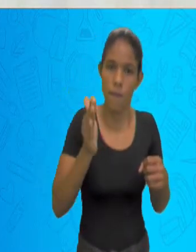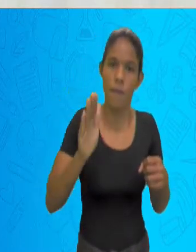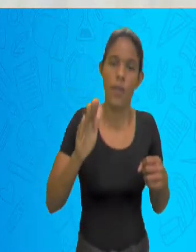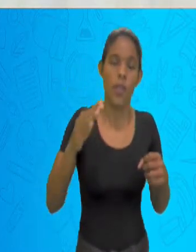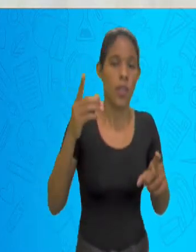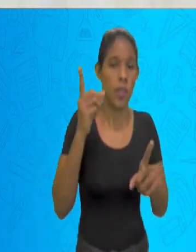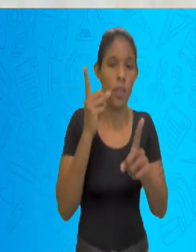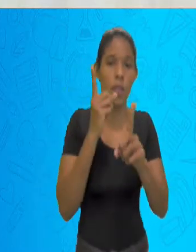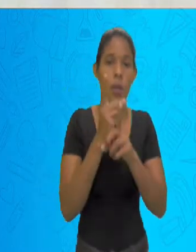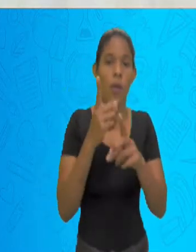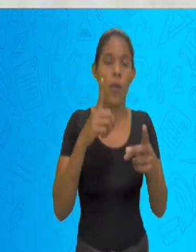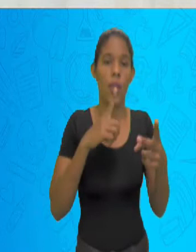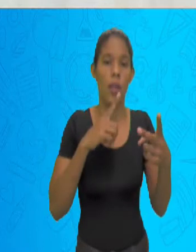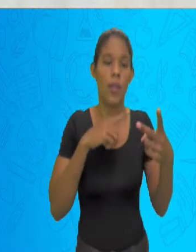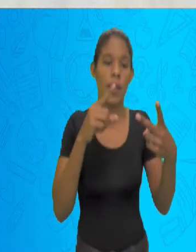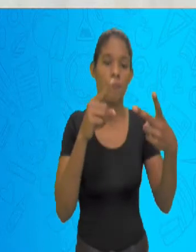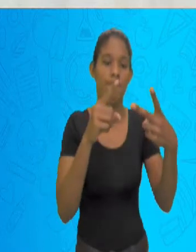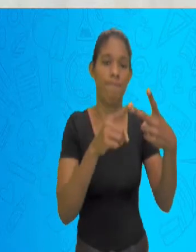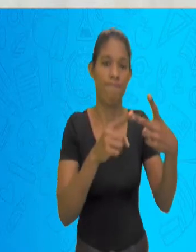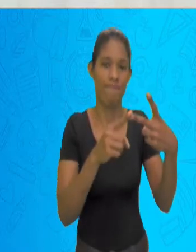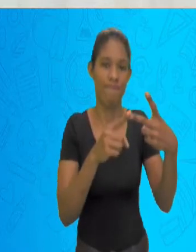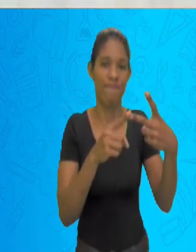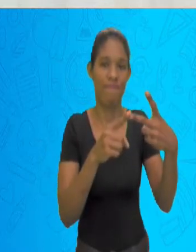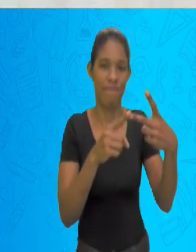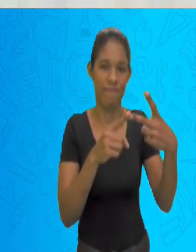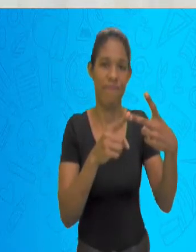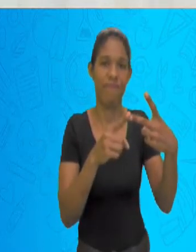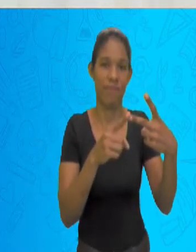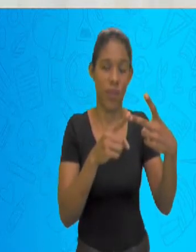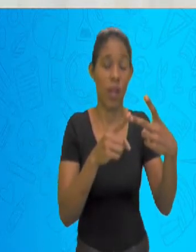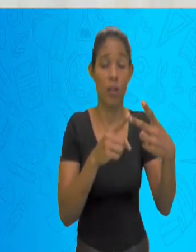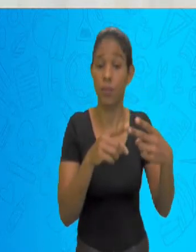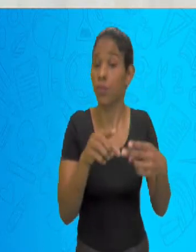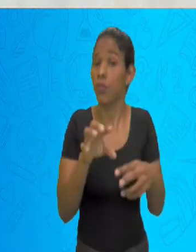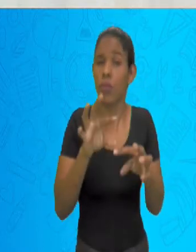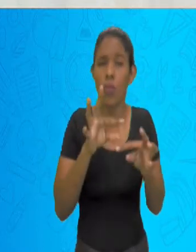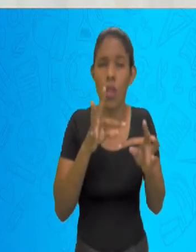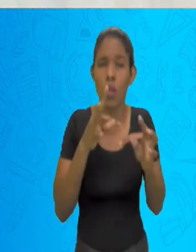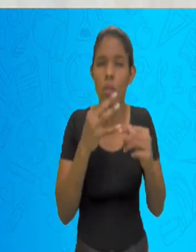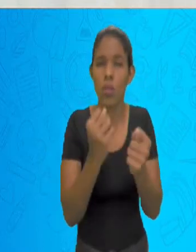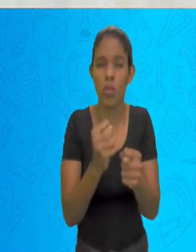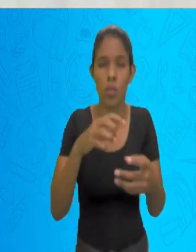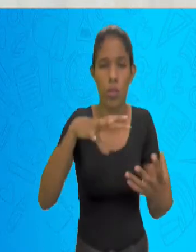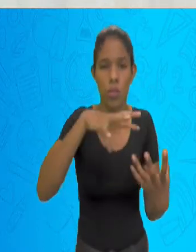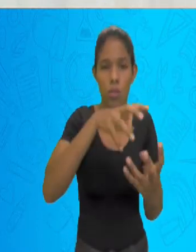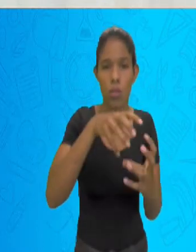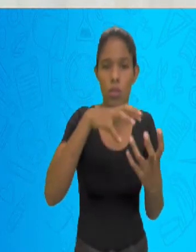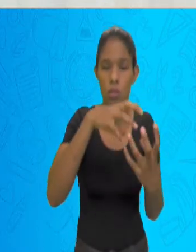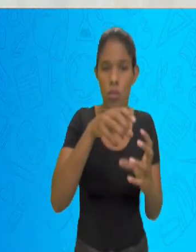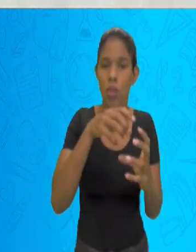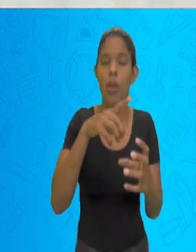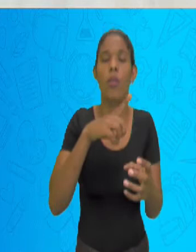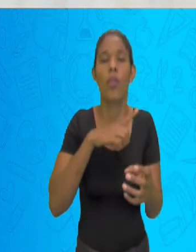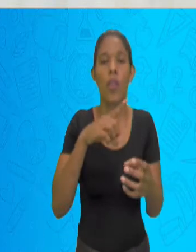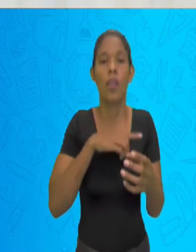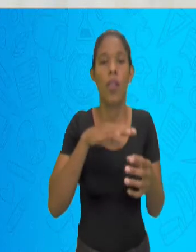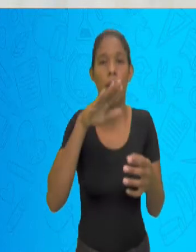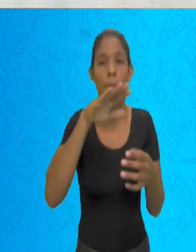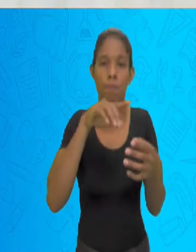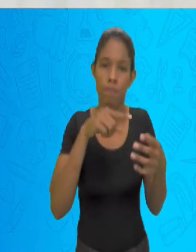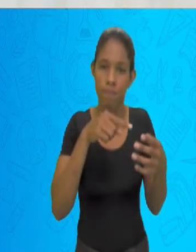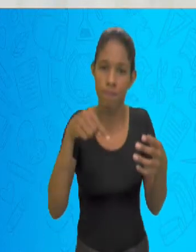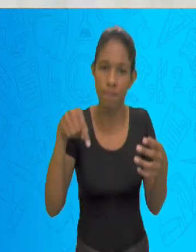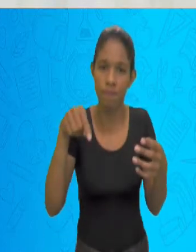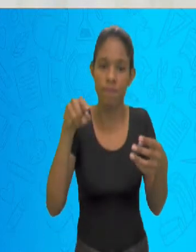minhas arestas. Todo sólido geométrico possui, então, as arestas,